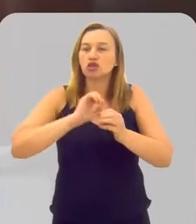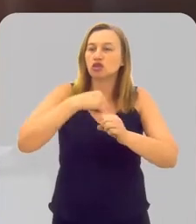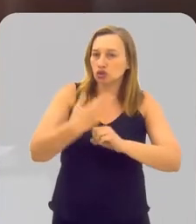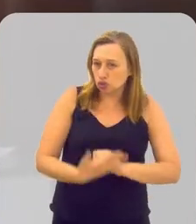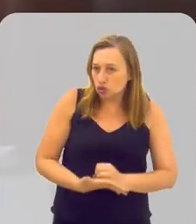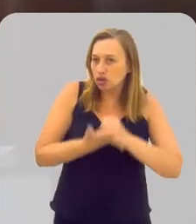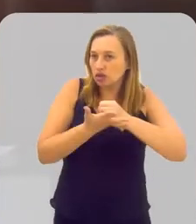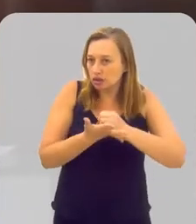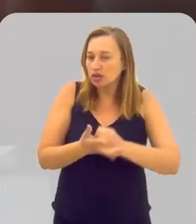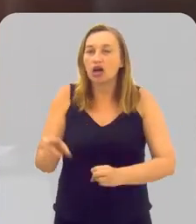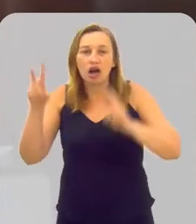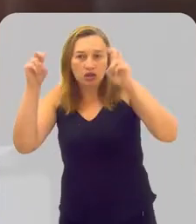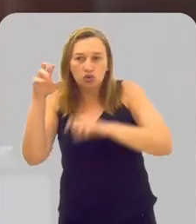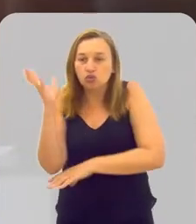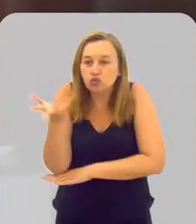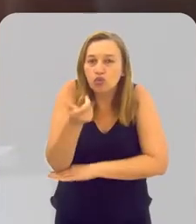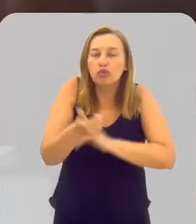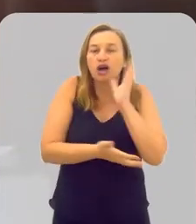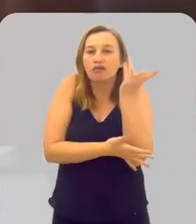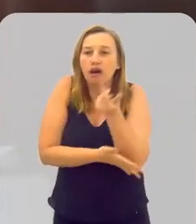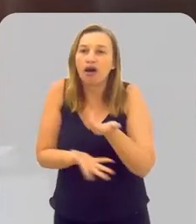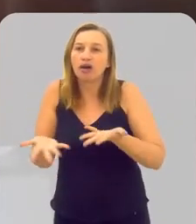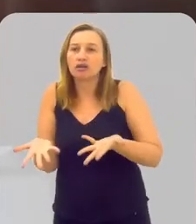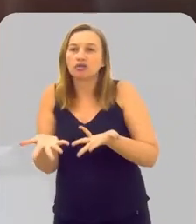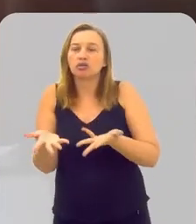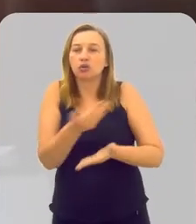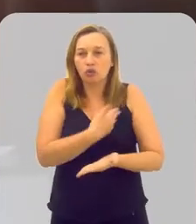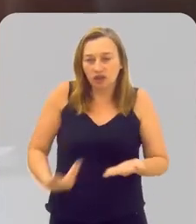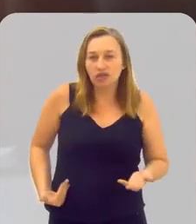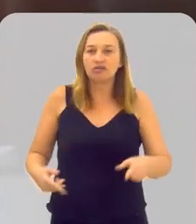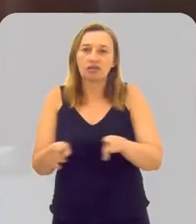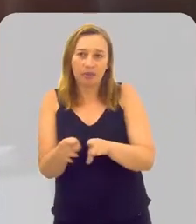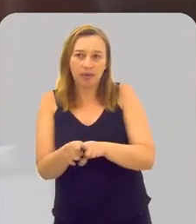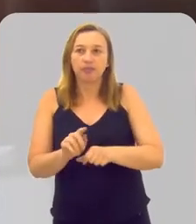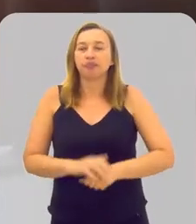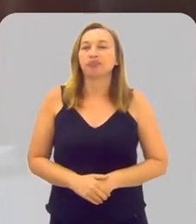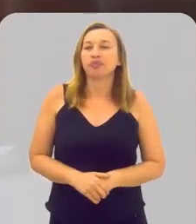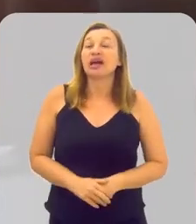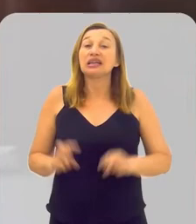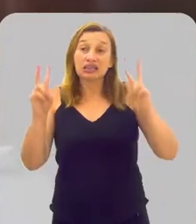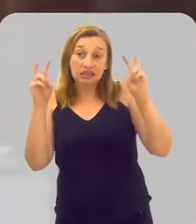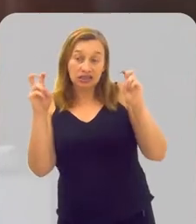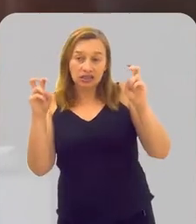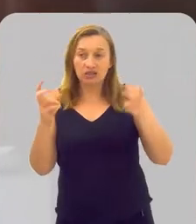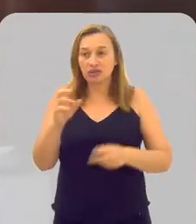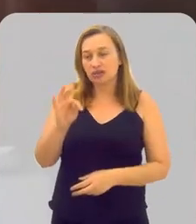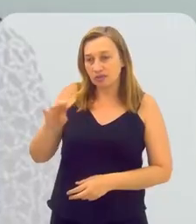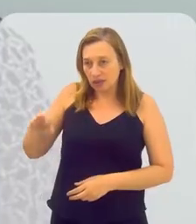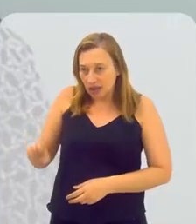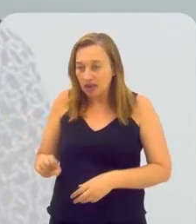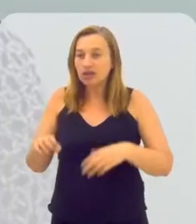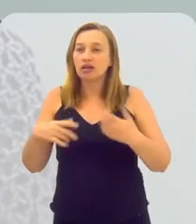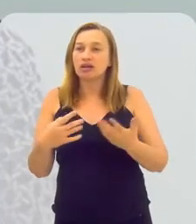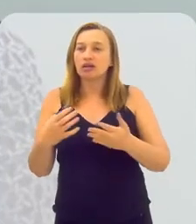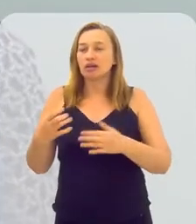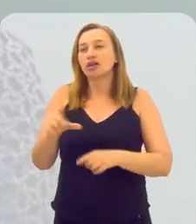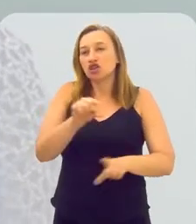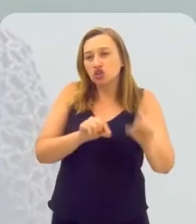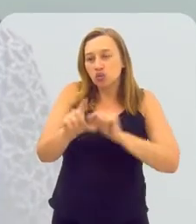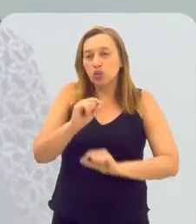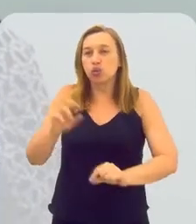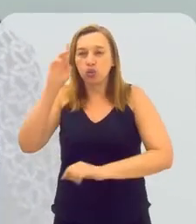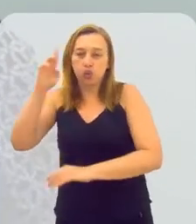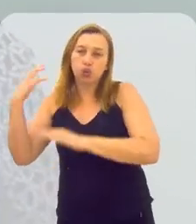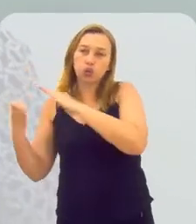nessa pauta, né, de sustentabilidade, de questões ambientais, questões de governança também. Nessa questão das métricas, não